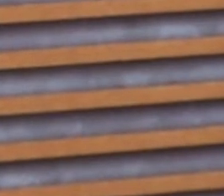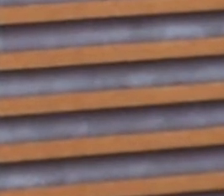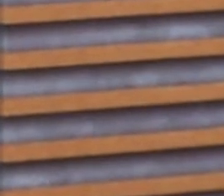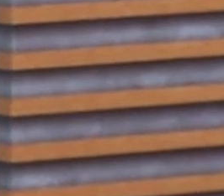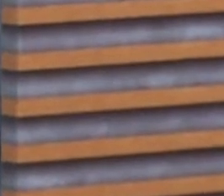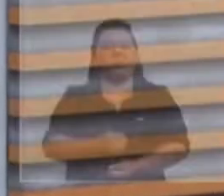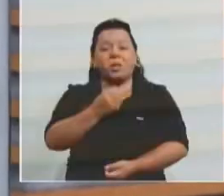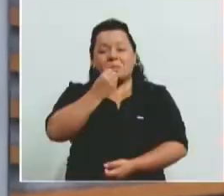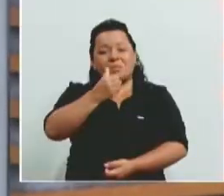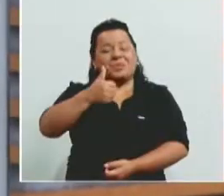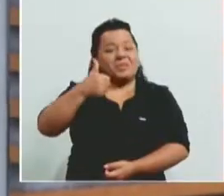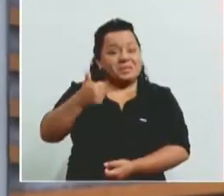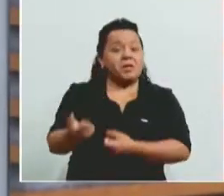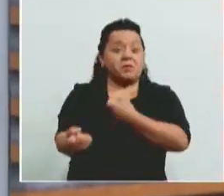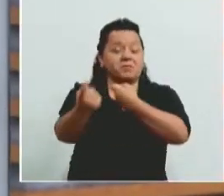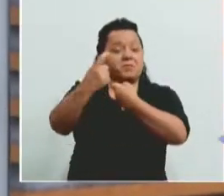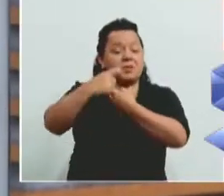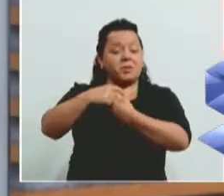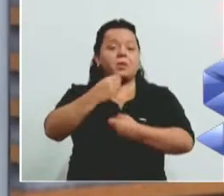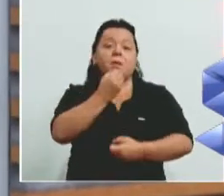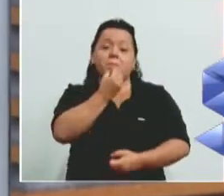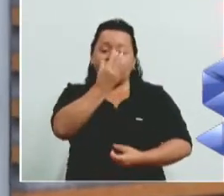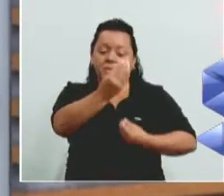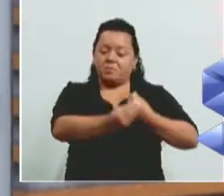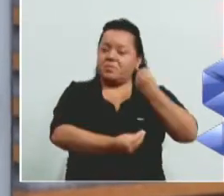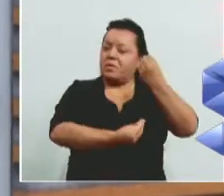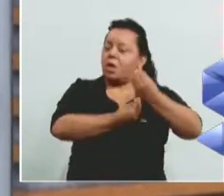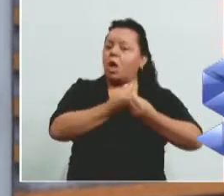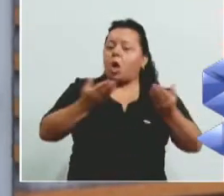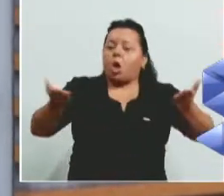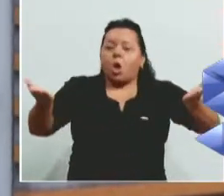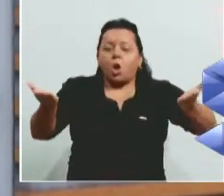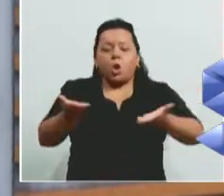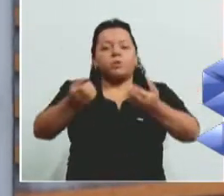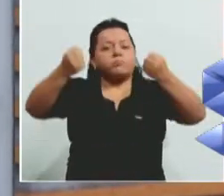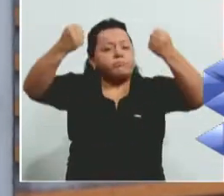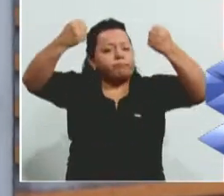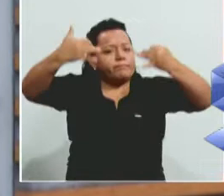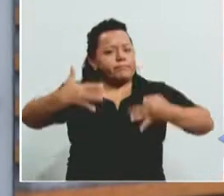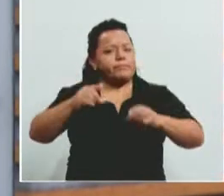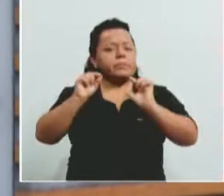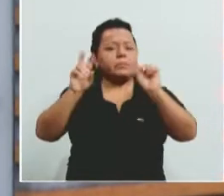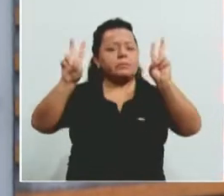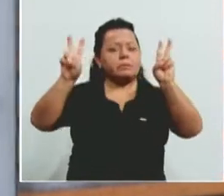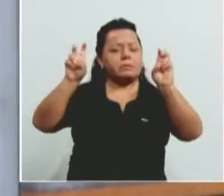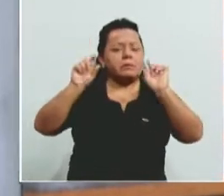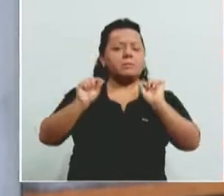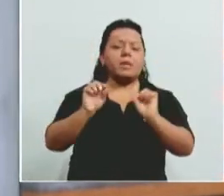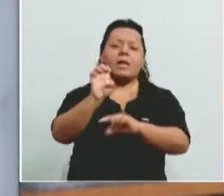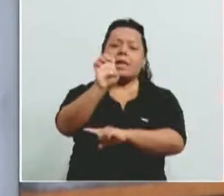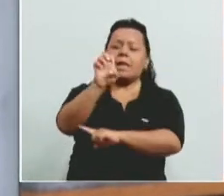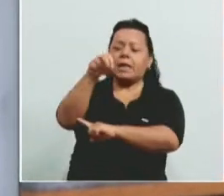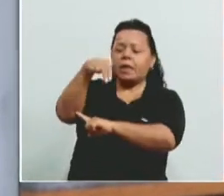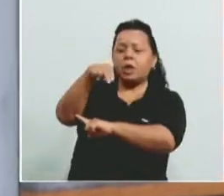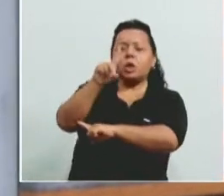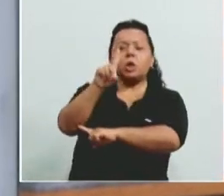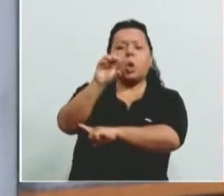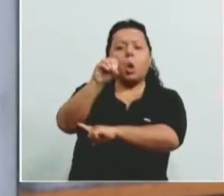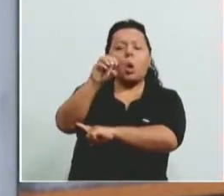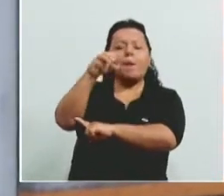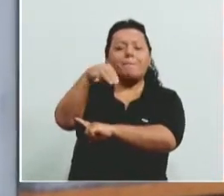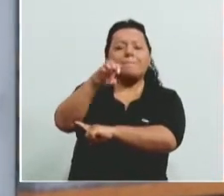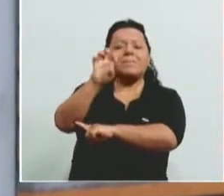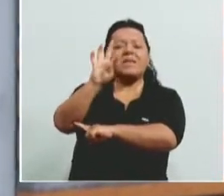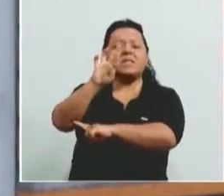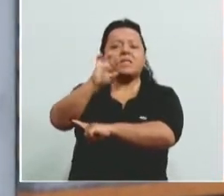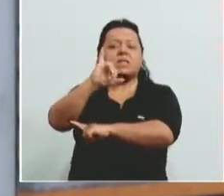Muito bem, estamos de volta com o Viver Bem, hoje falando sobre a endometriose, doença que acomete mais de 6 milhões de mulheres no mundo.